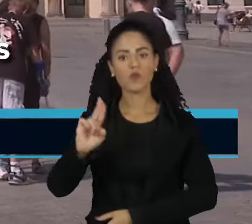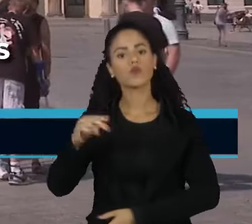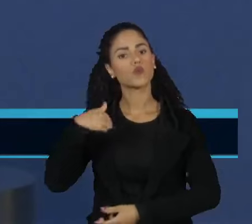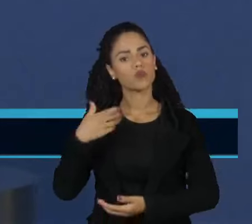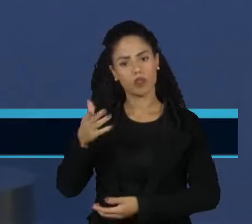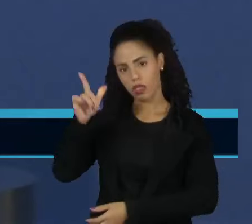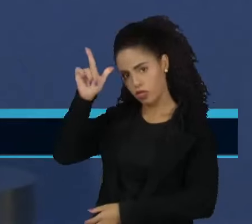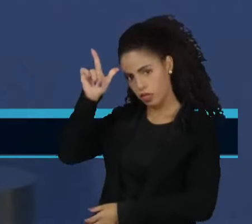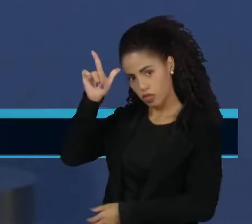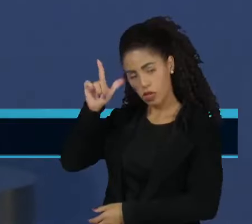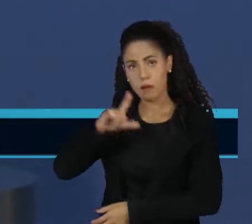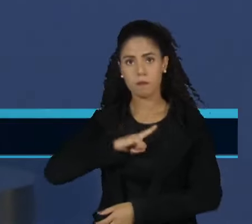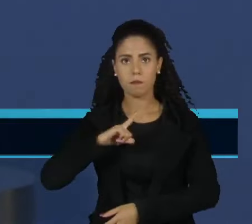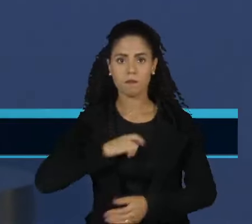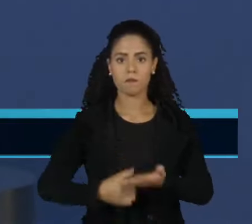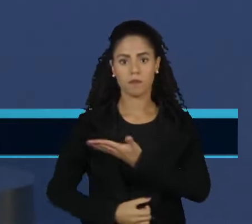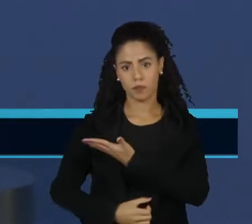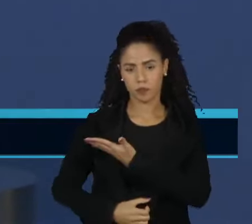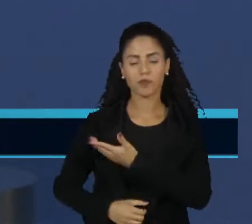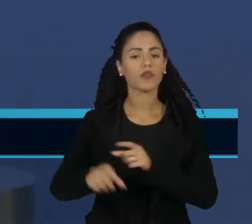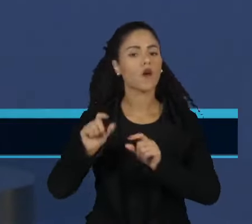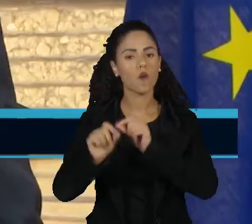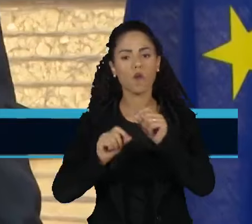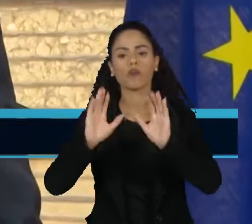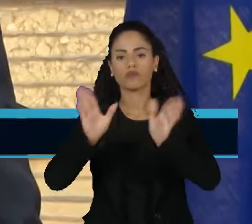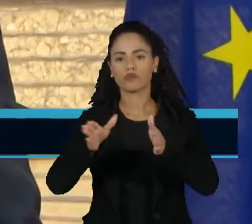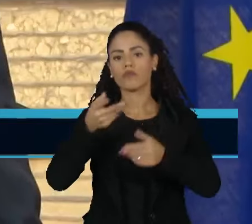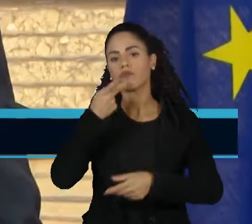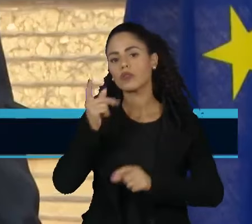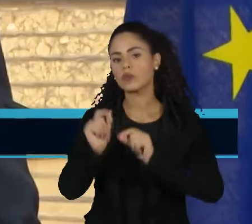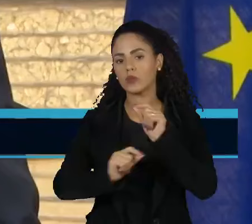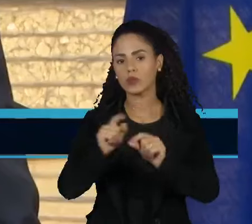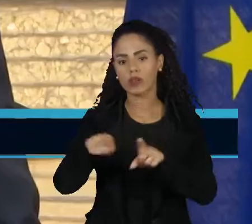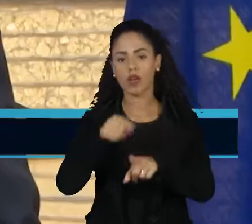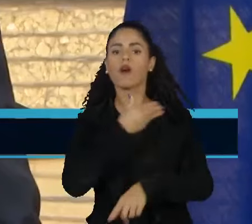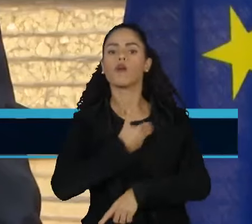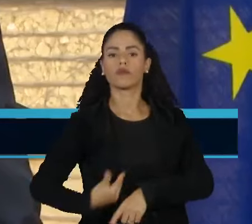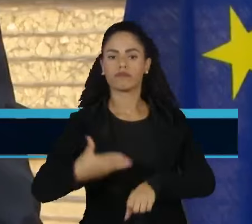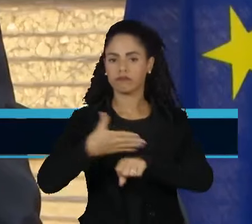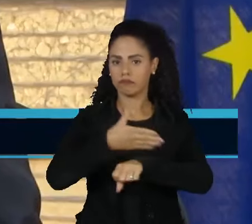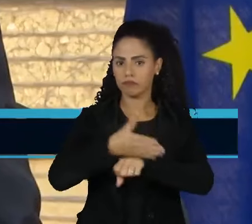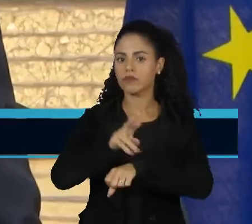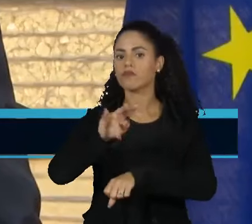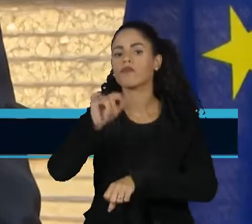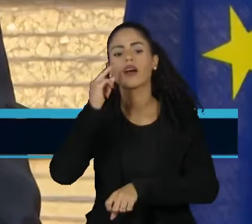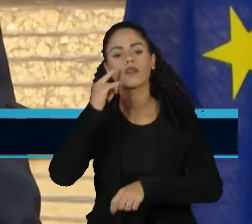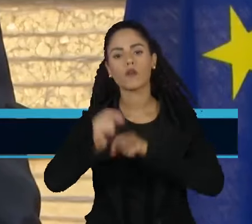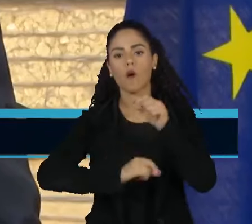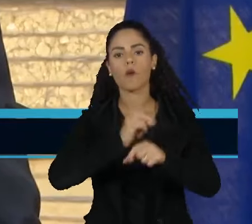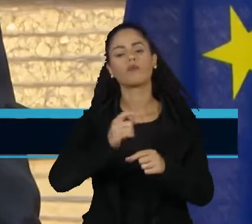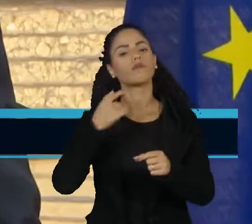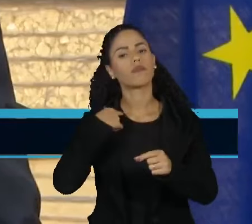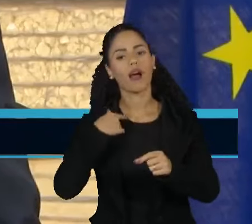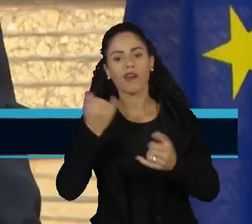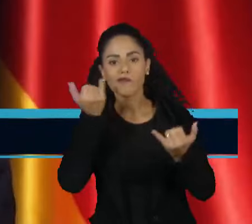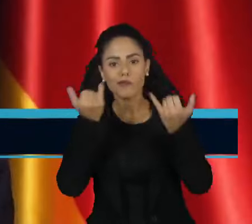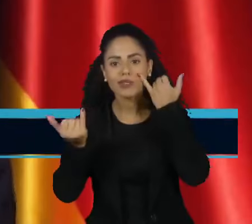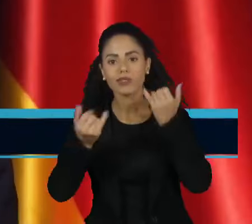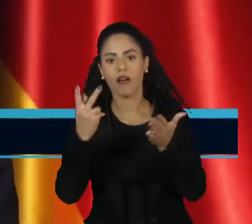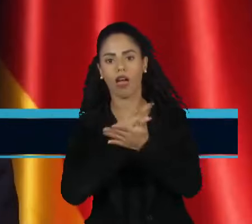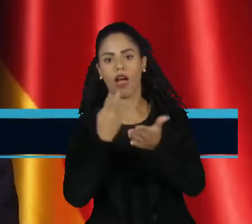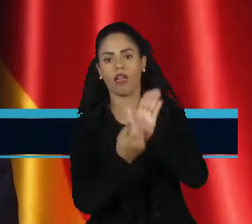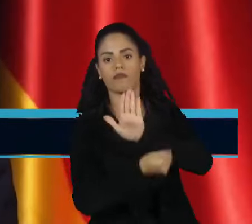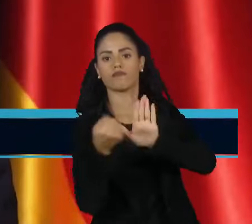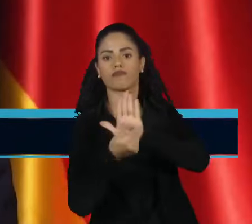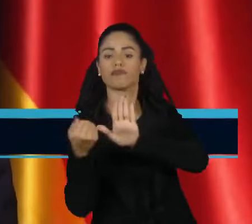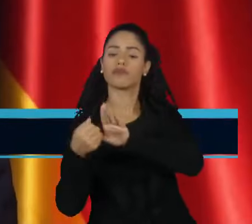Alemanha o chanceler Federal Olaf scholz já confirmou que o governo vai participar visando combater a desinformação segundo